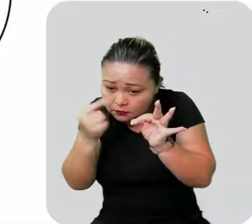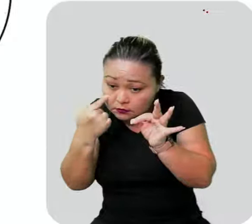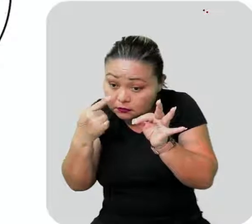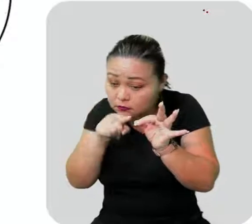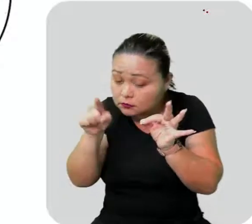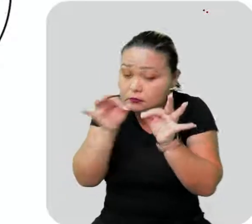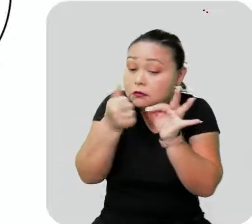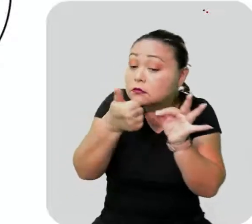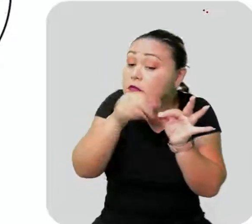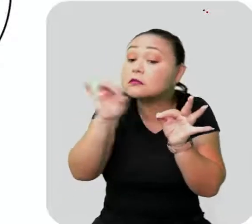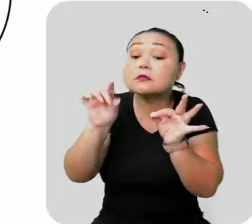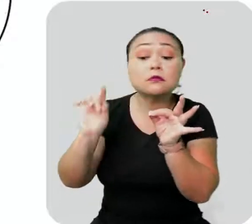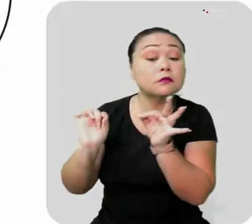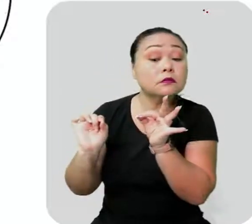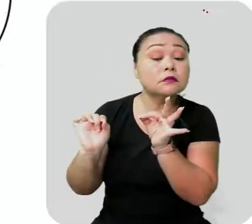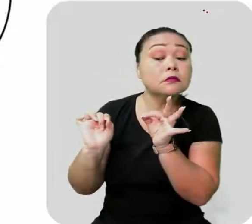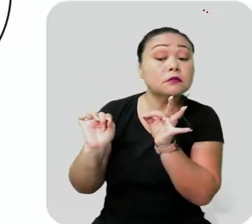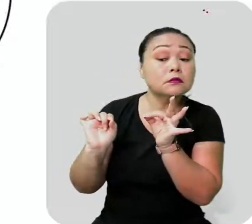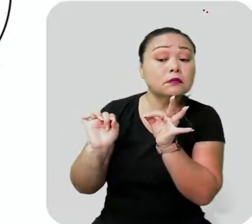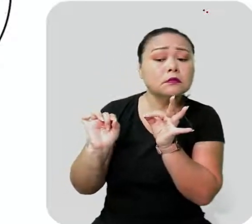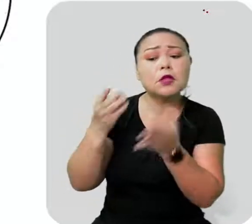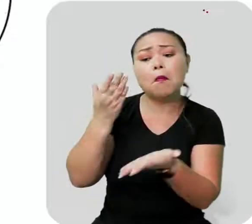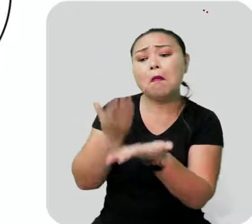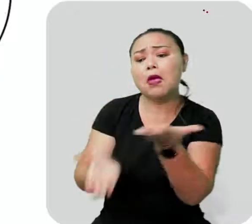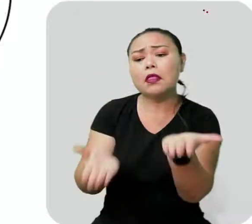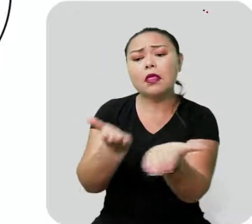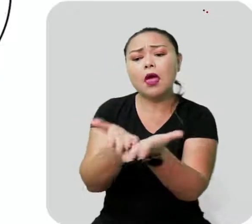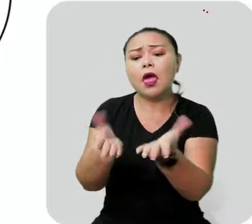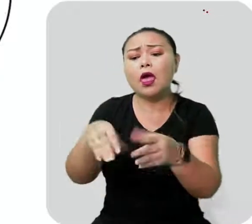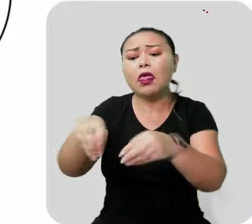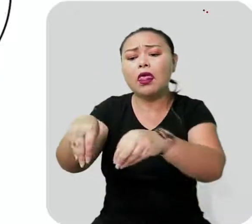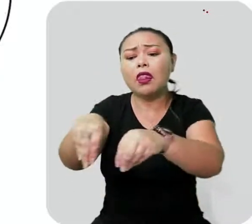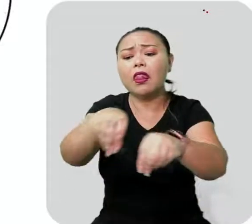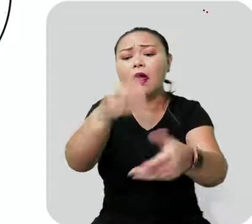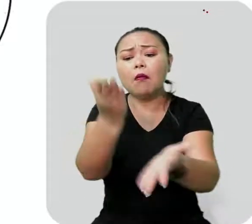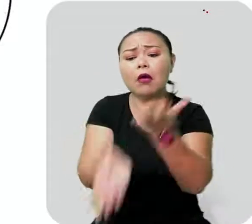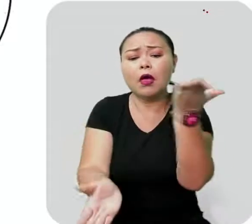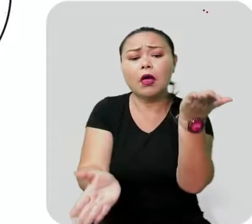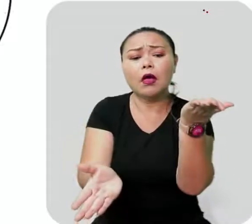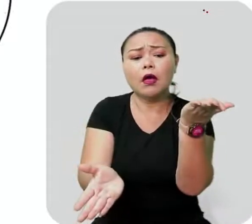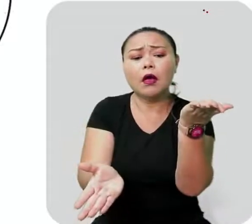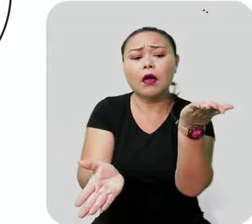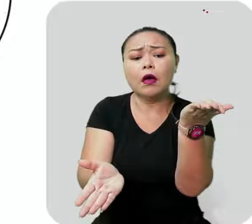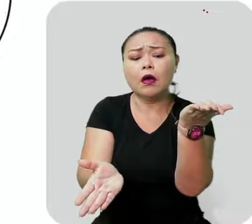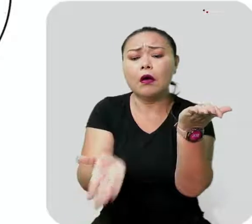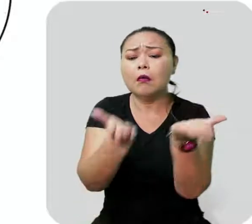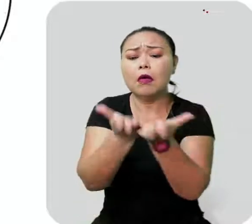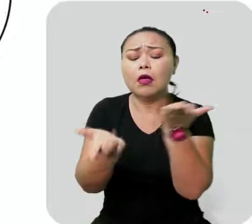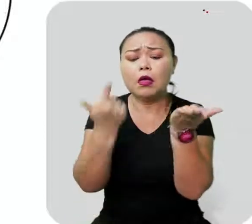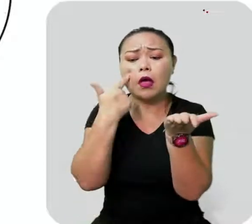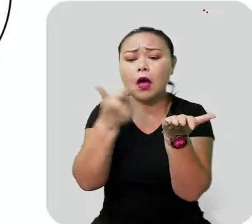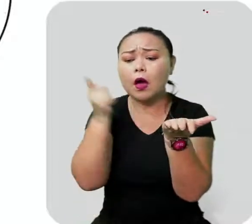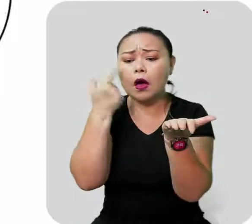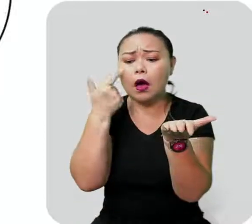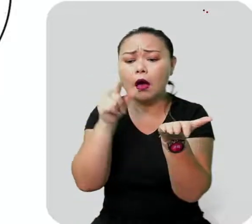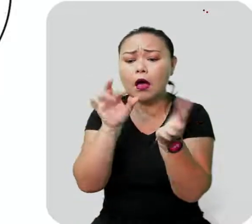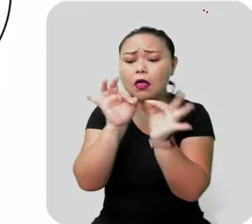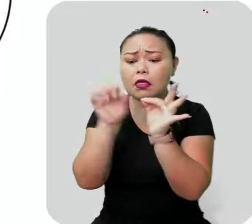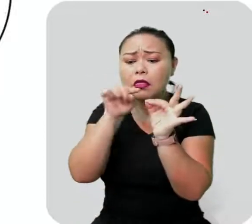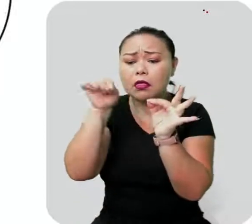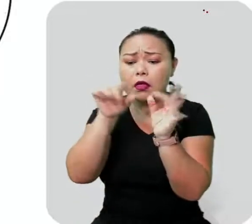olha só daqui para cá posso dar perder muito fazer isso ó a